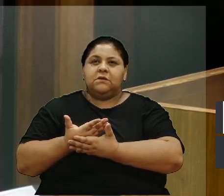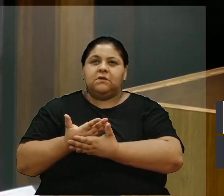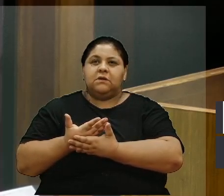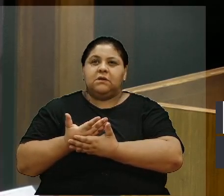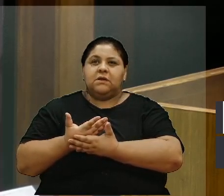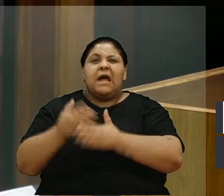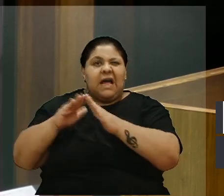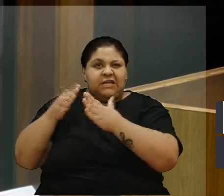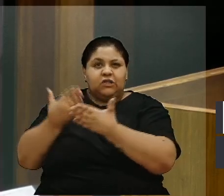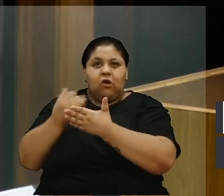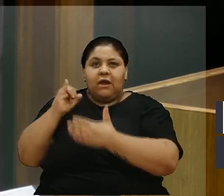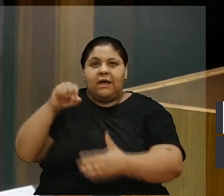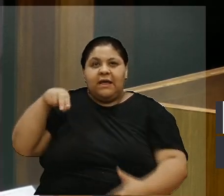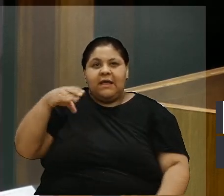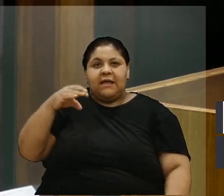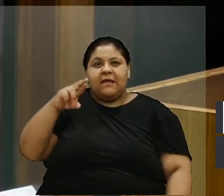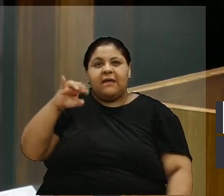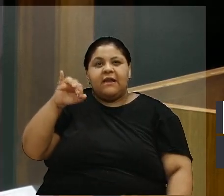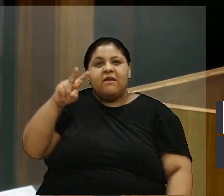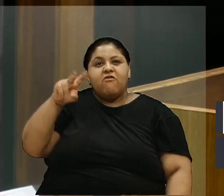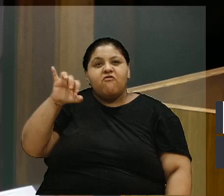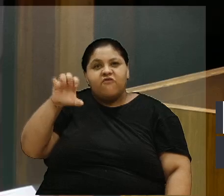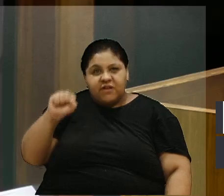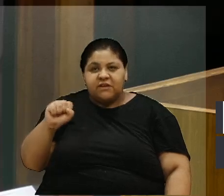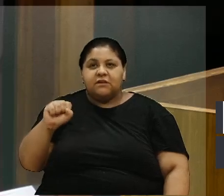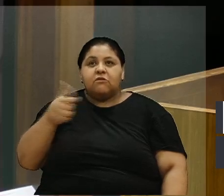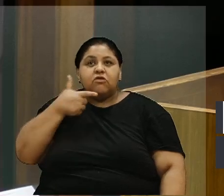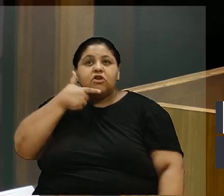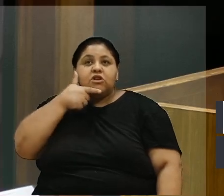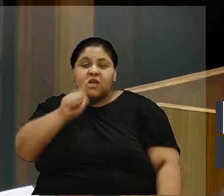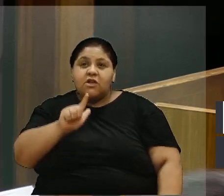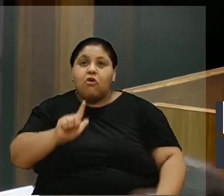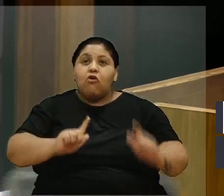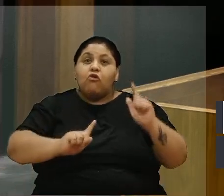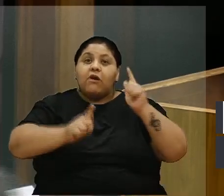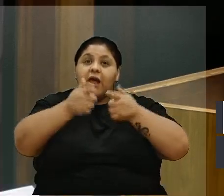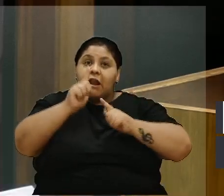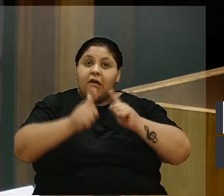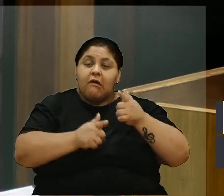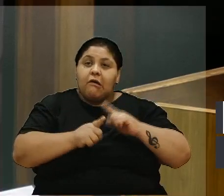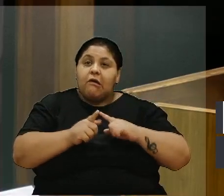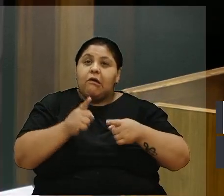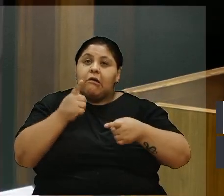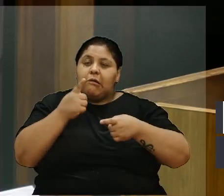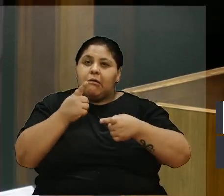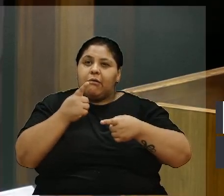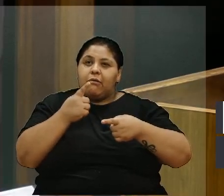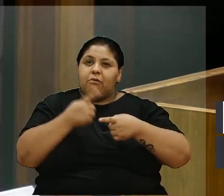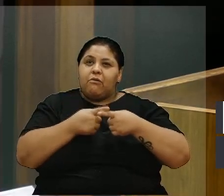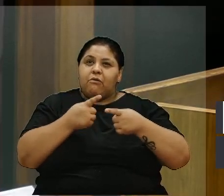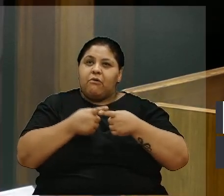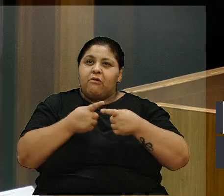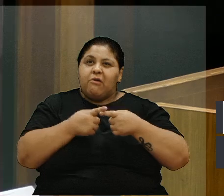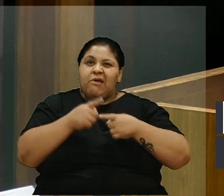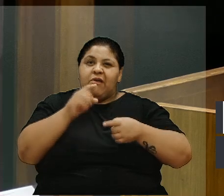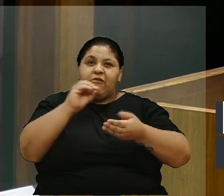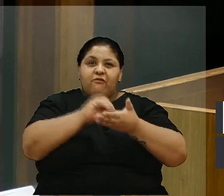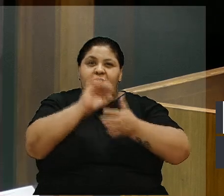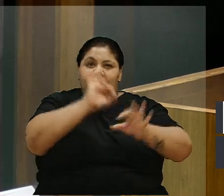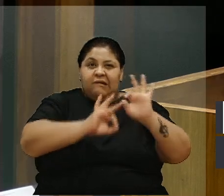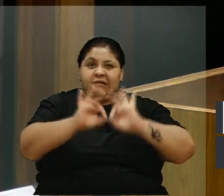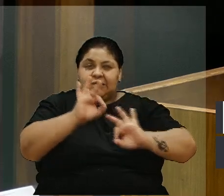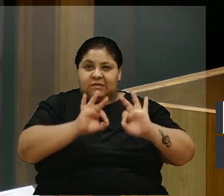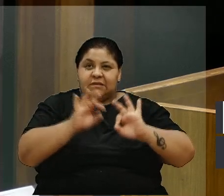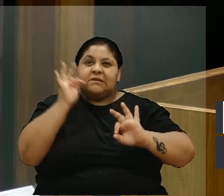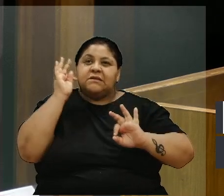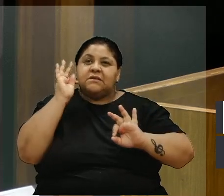exemplo. O Incríveis ganhou o Carnaval do Pioneiro em função dessa questão de desorganização. Então,